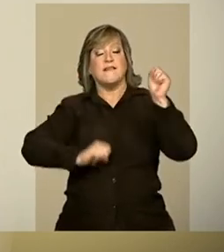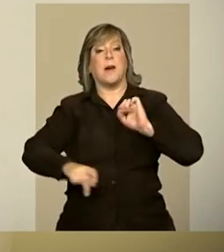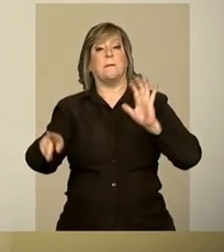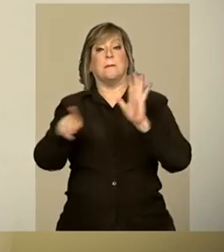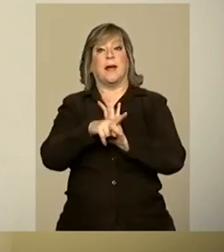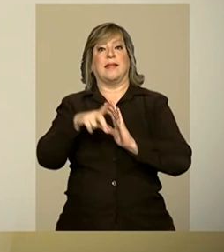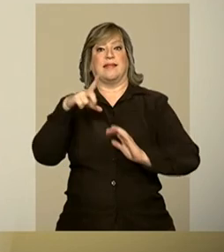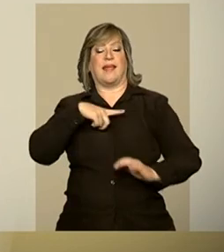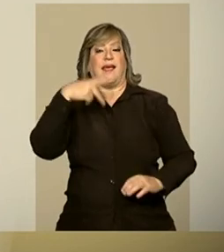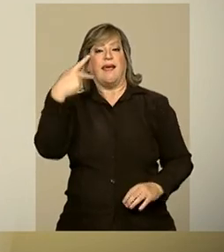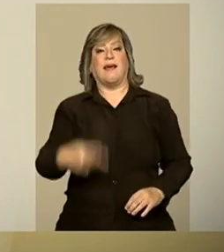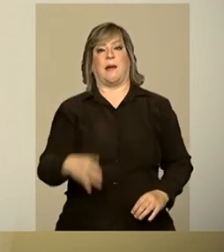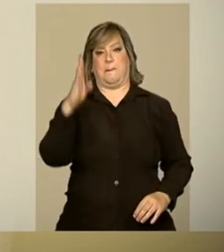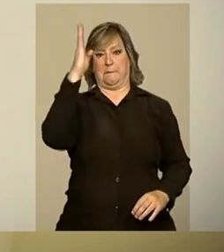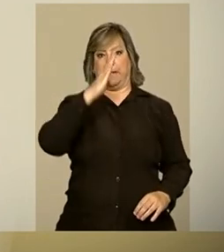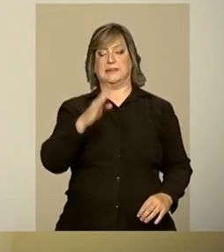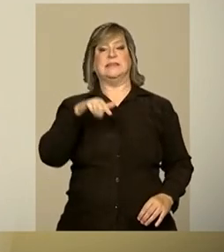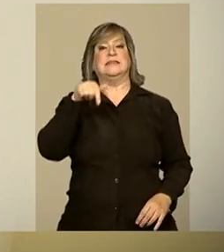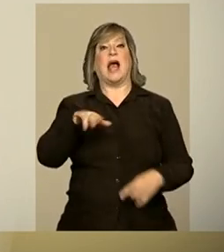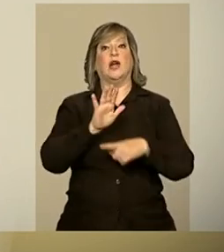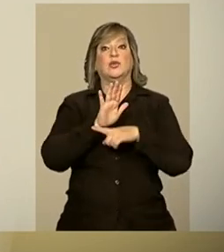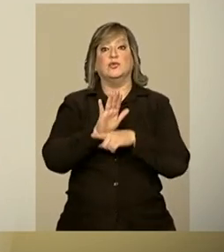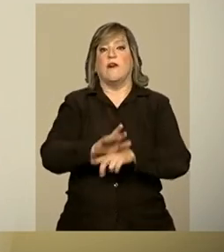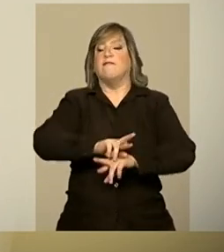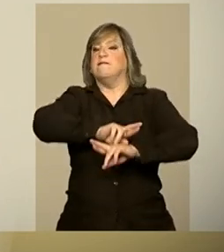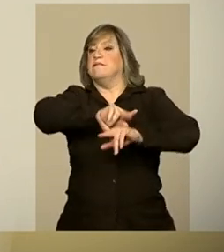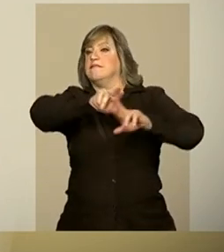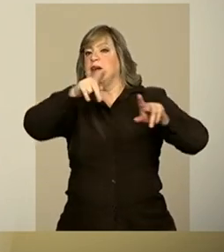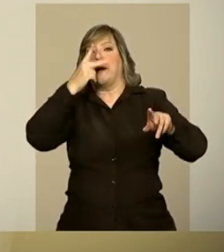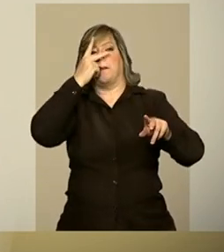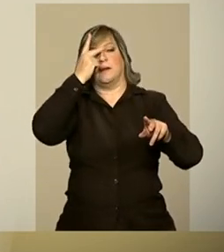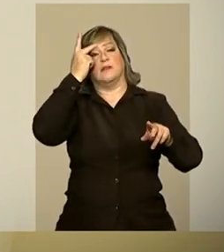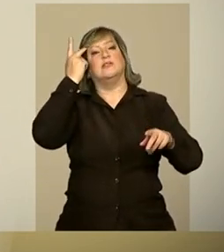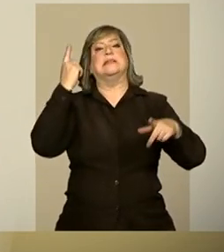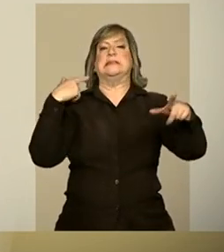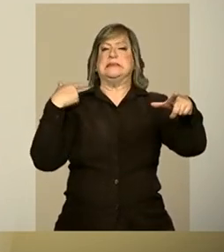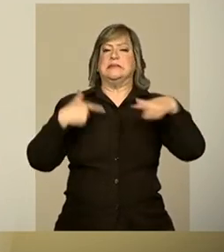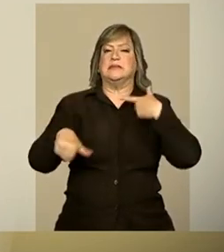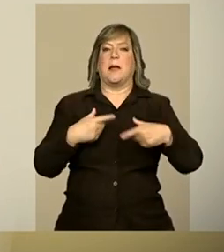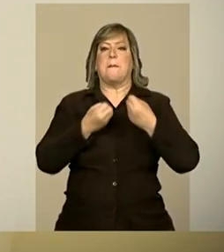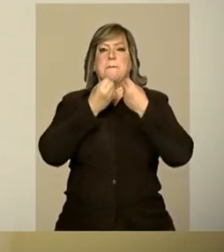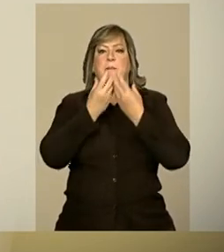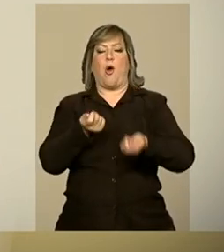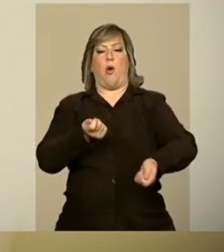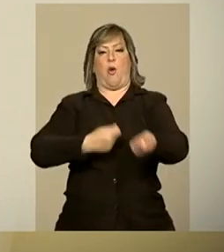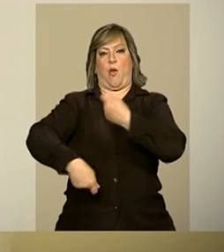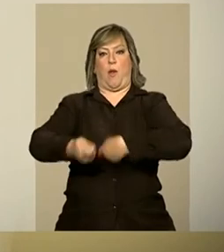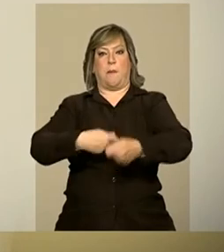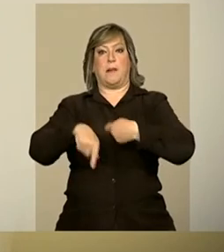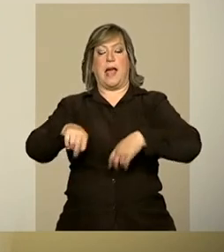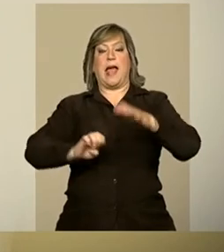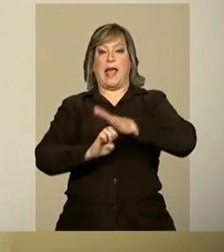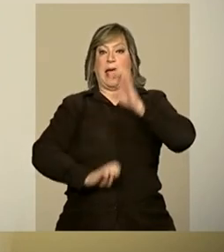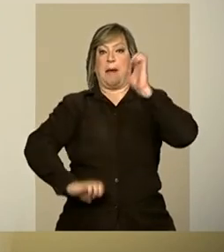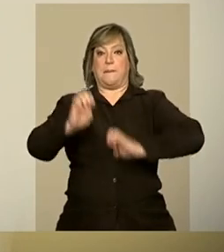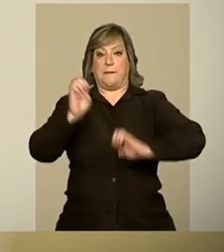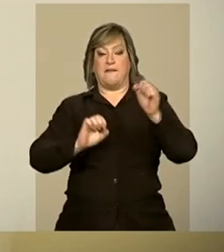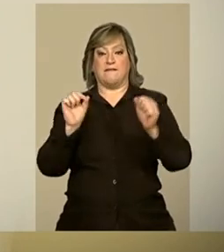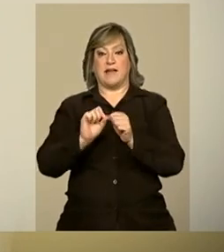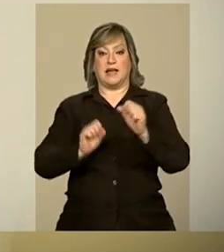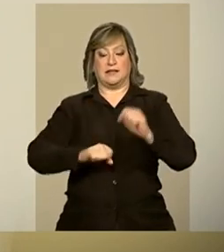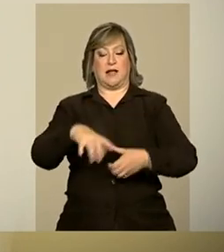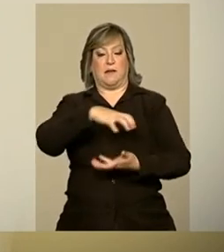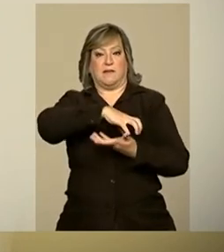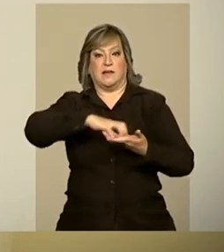produção aqui no Brasil. Isso estimula vários setores da nossa economia. As empresas que produzem as retroescavadeiras,